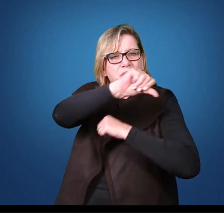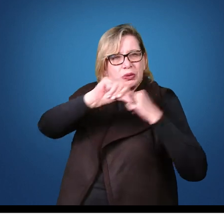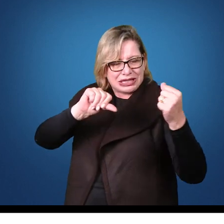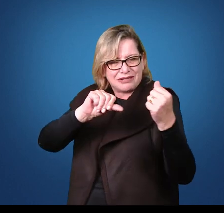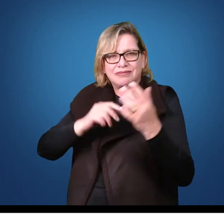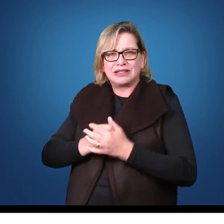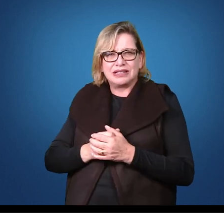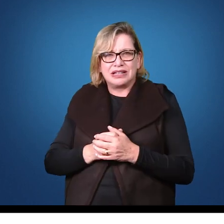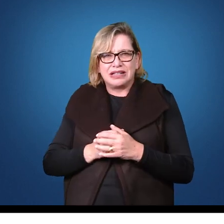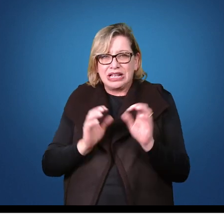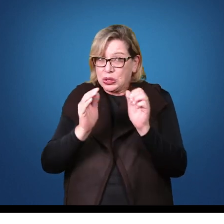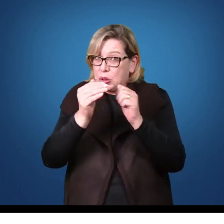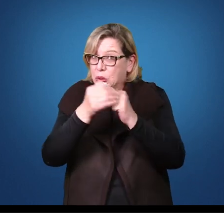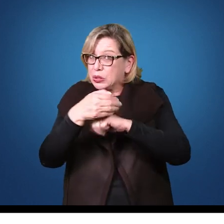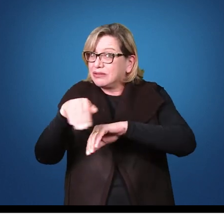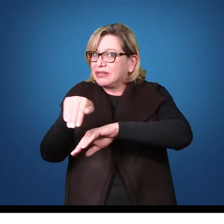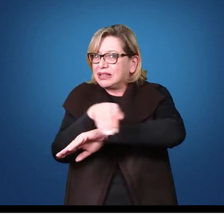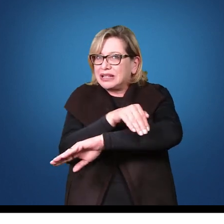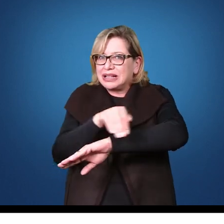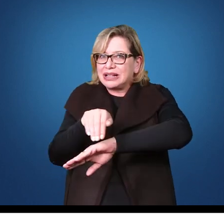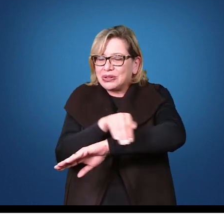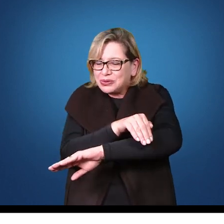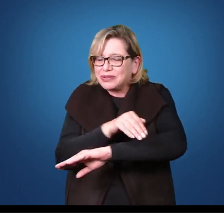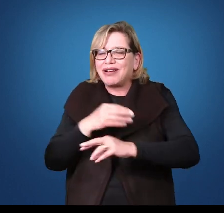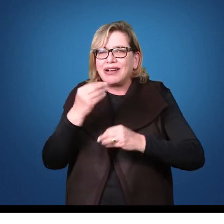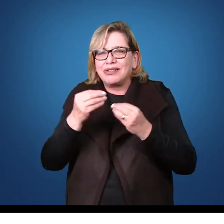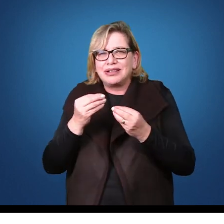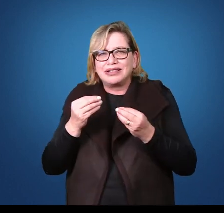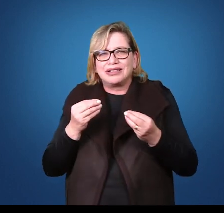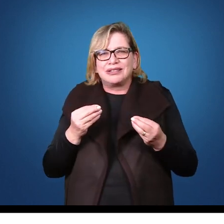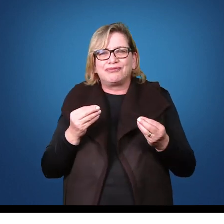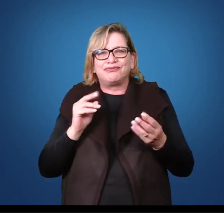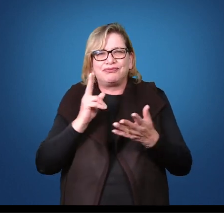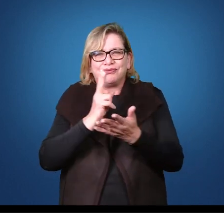vielas. Você tem que dizer, bandoleira!